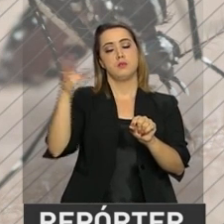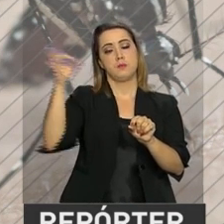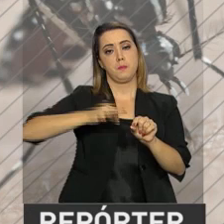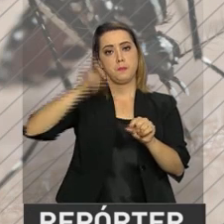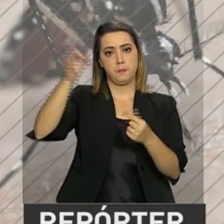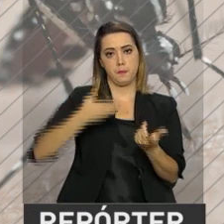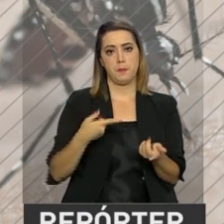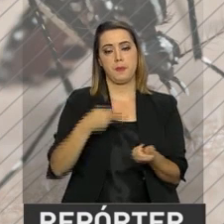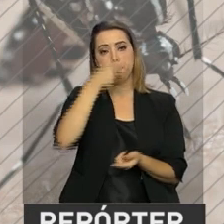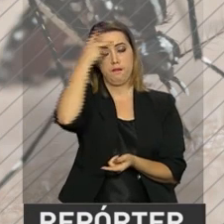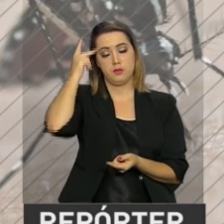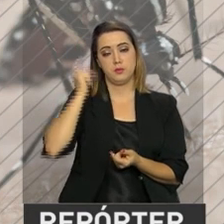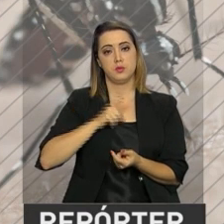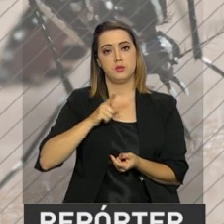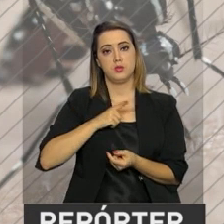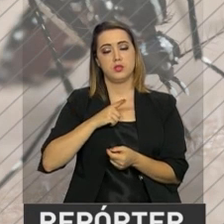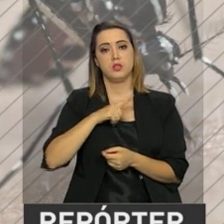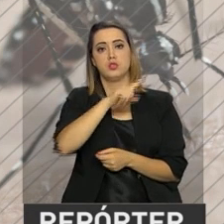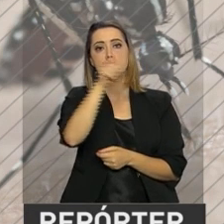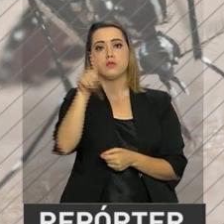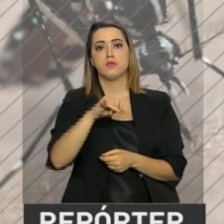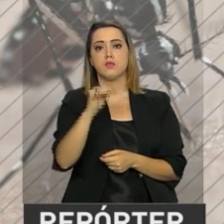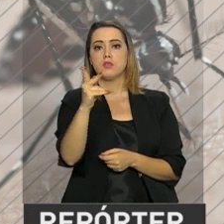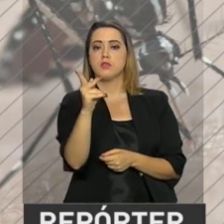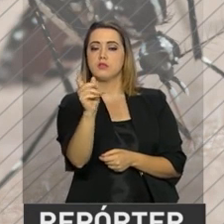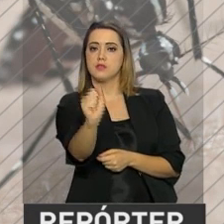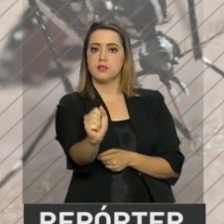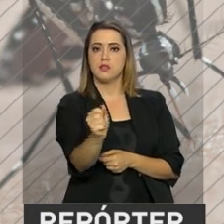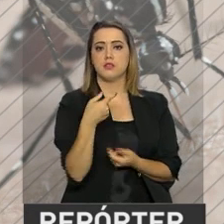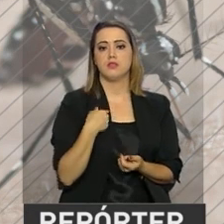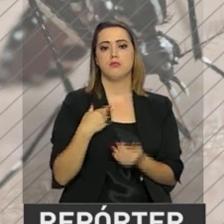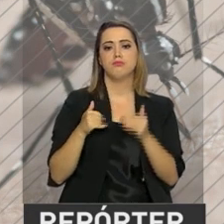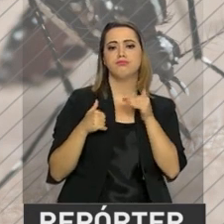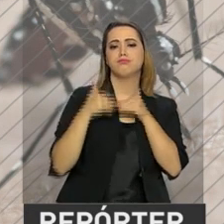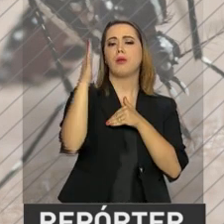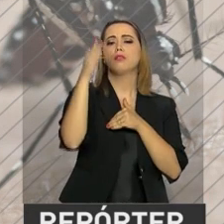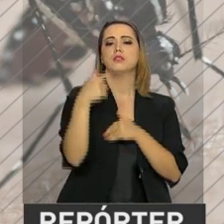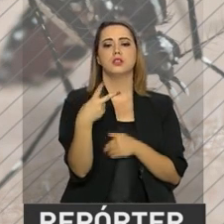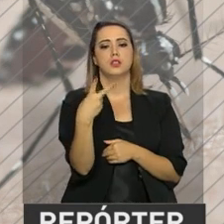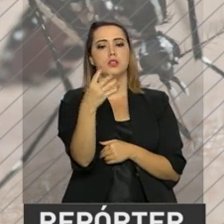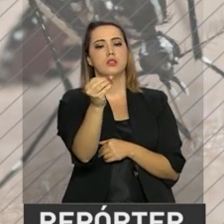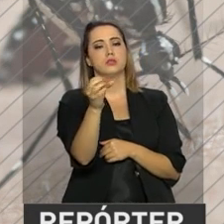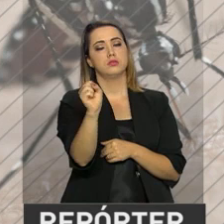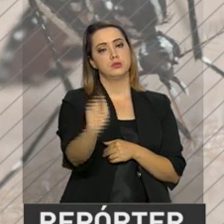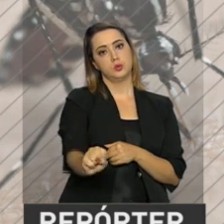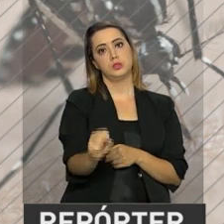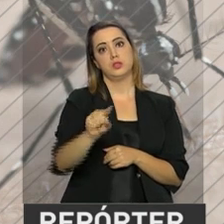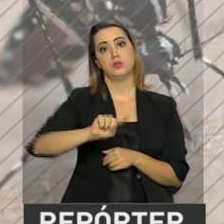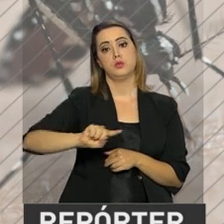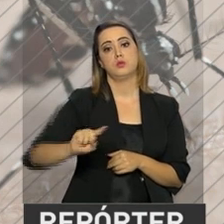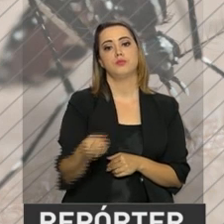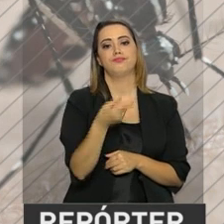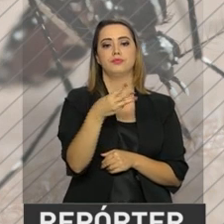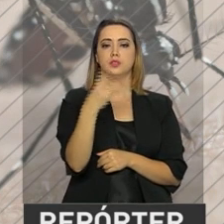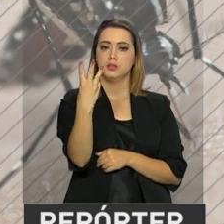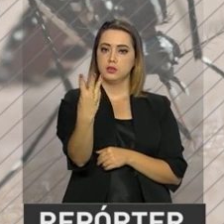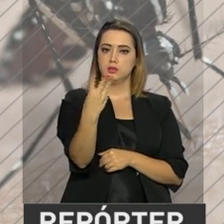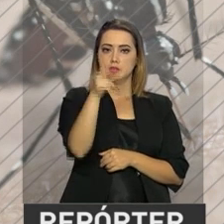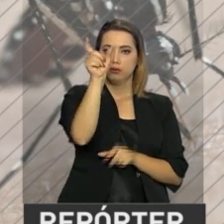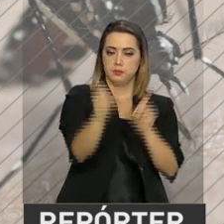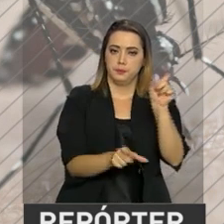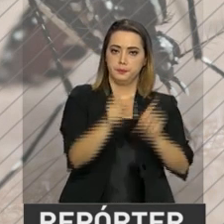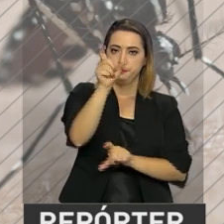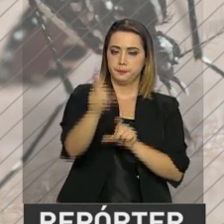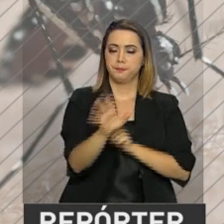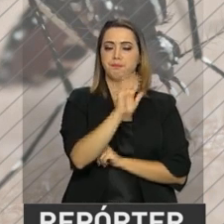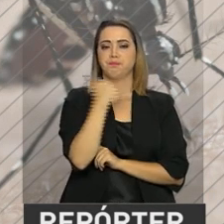casos prováveis de zika passaram de 208 mil em 2016. Foram confirmadas 3 mortes pela doença.